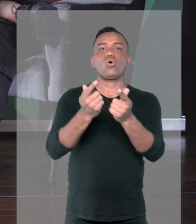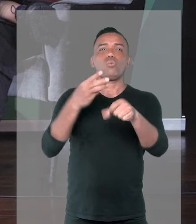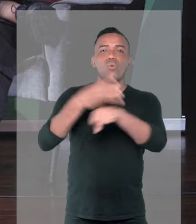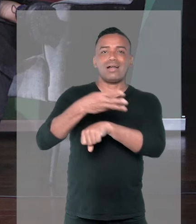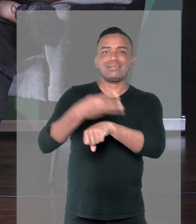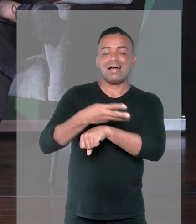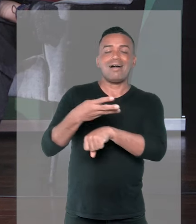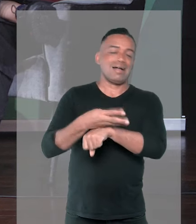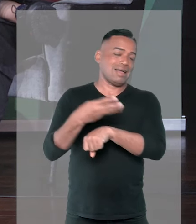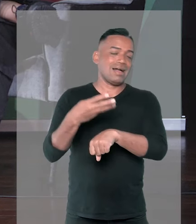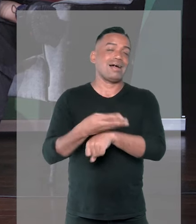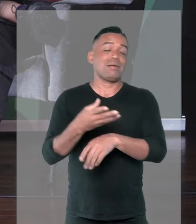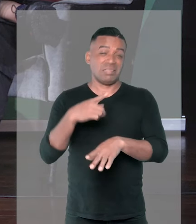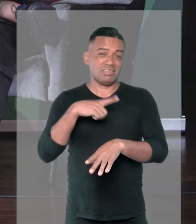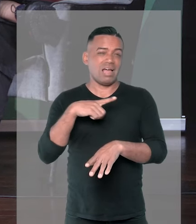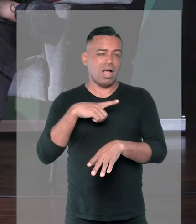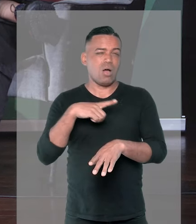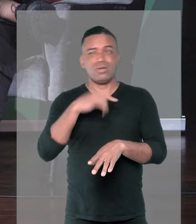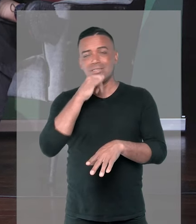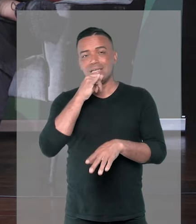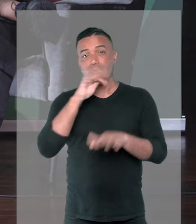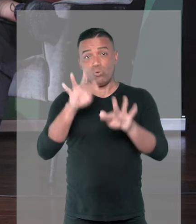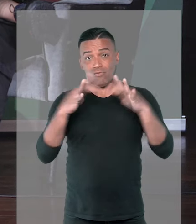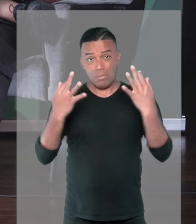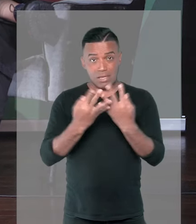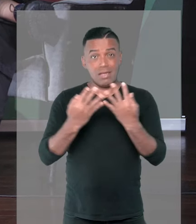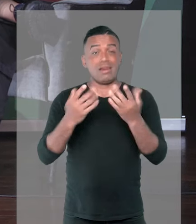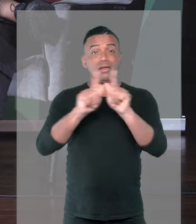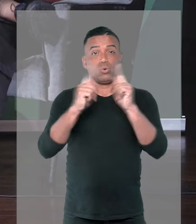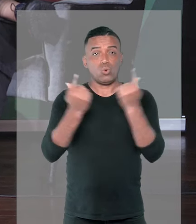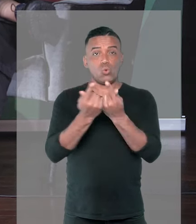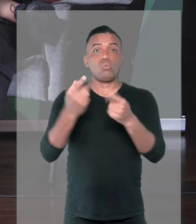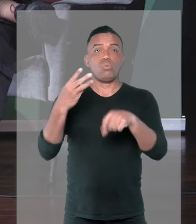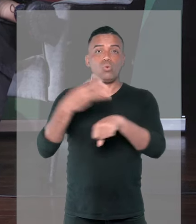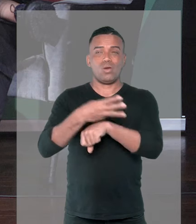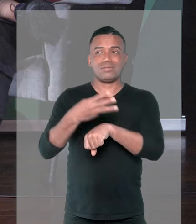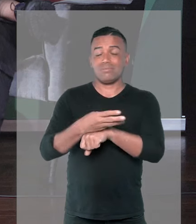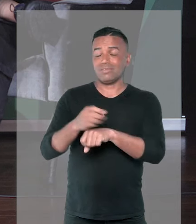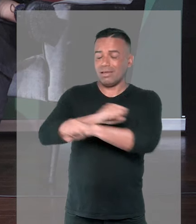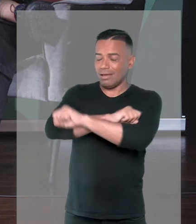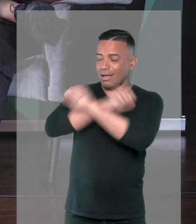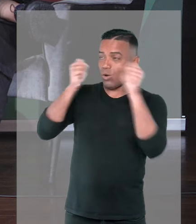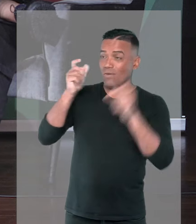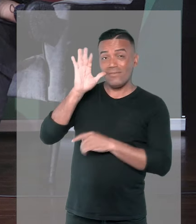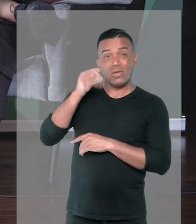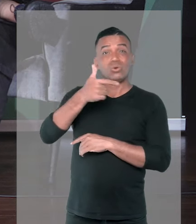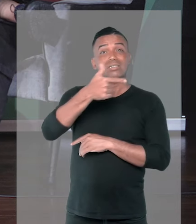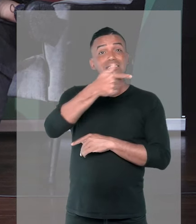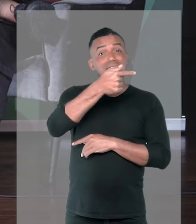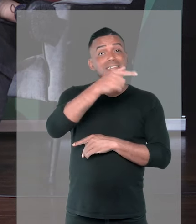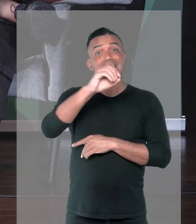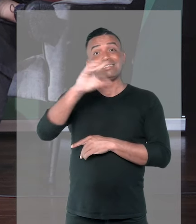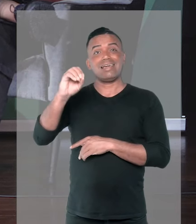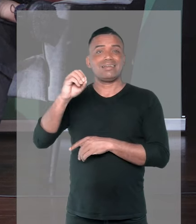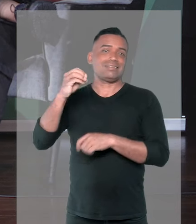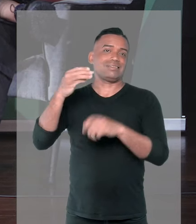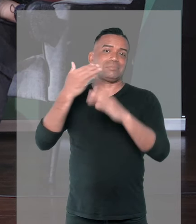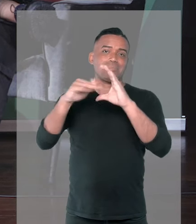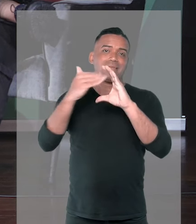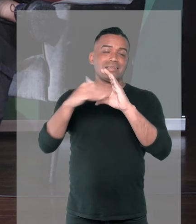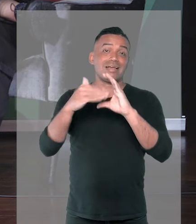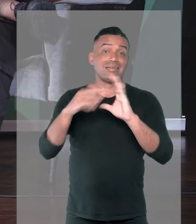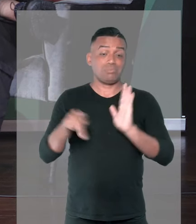acontecendo aqui porque tem aqueles grupos de WhatsApp às vezes até da família né que você acorda e tem 700 mensagens típico de um grupo que